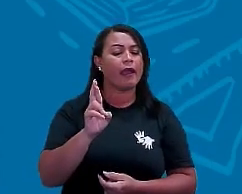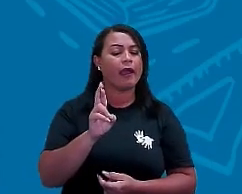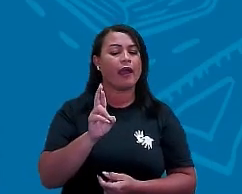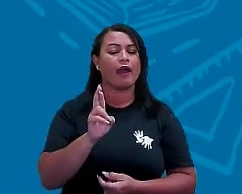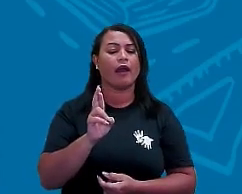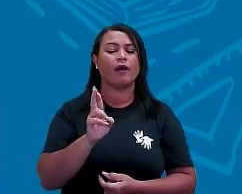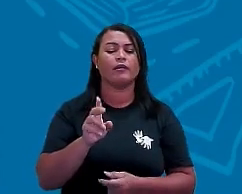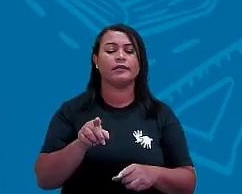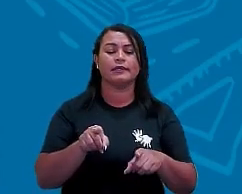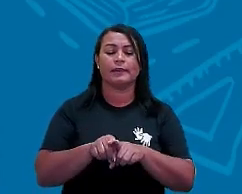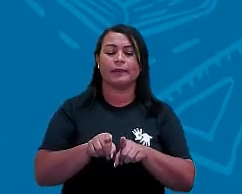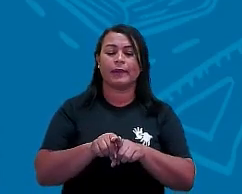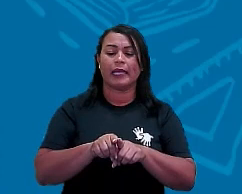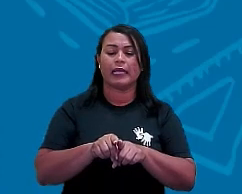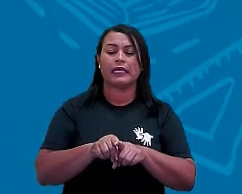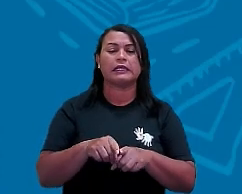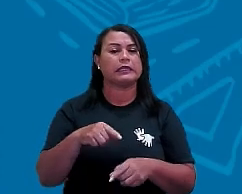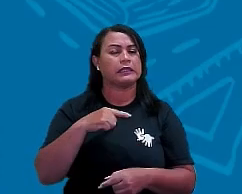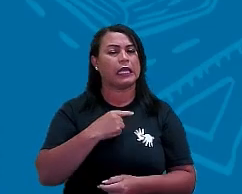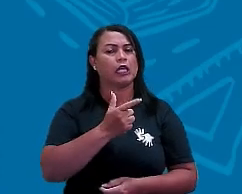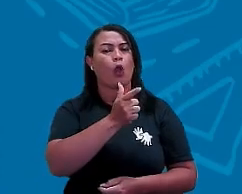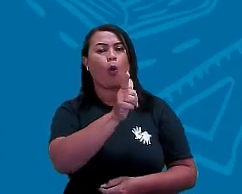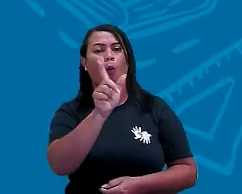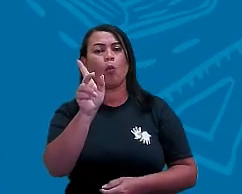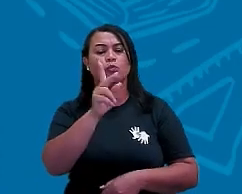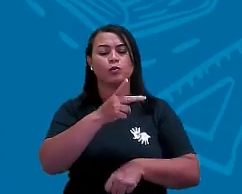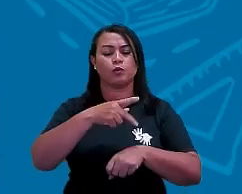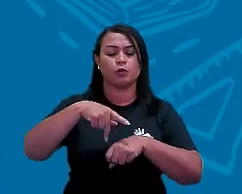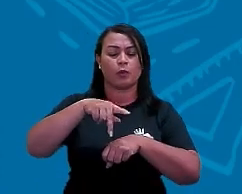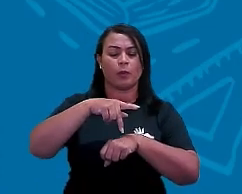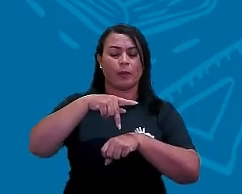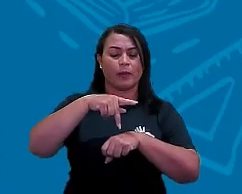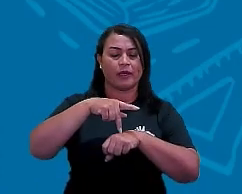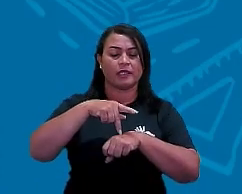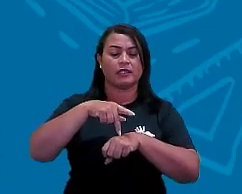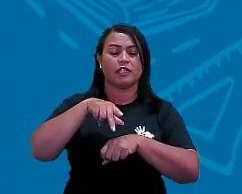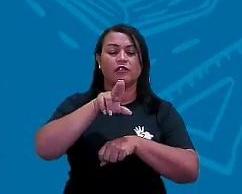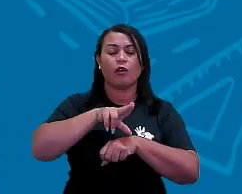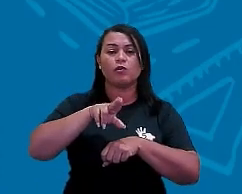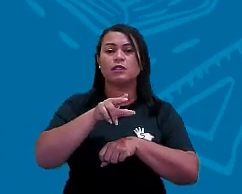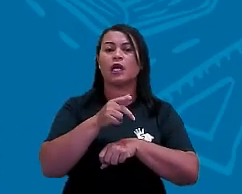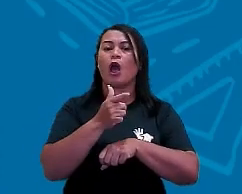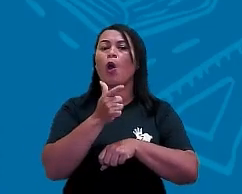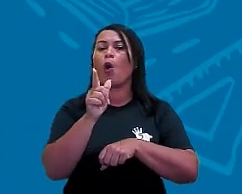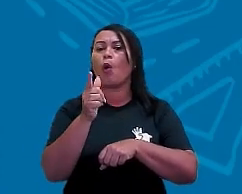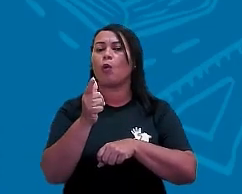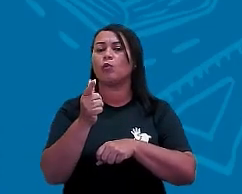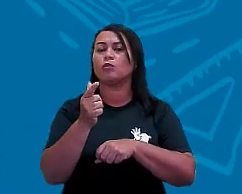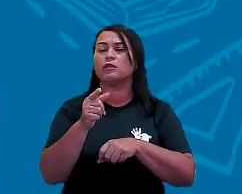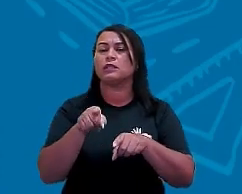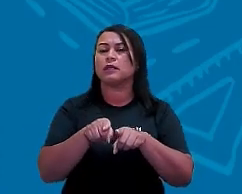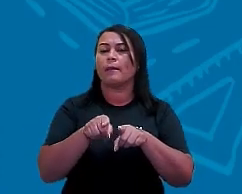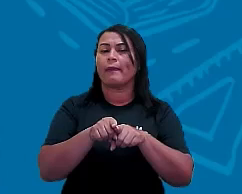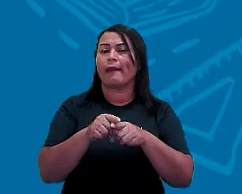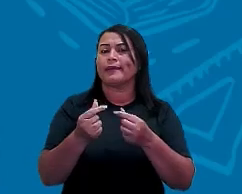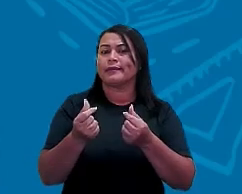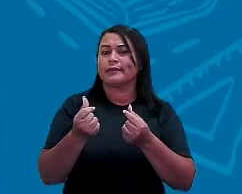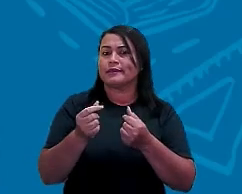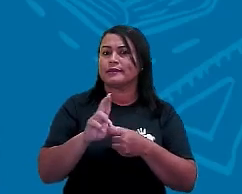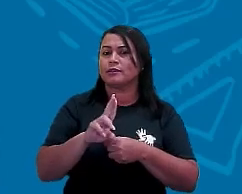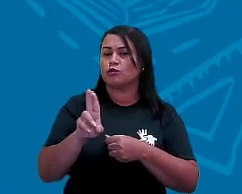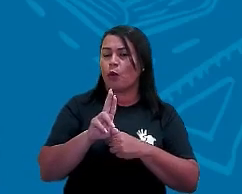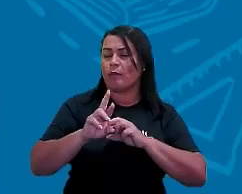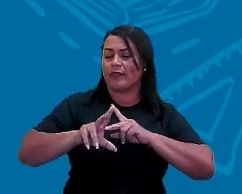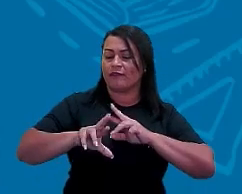chamou real, e que em outros países eu vou usar outras moedas, né? Outras unidades